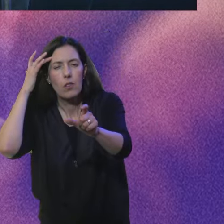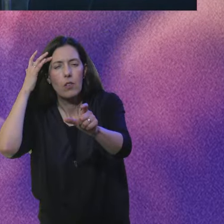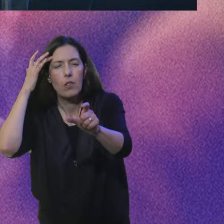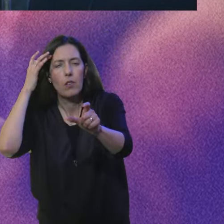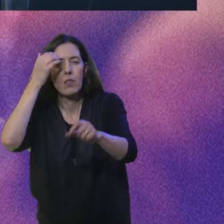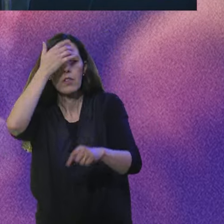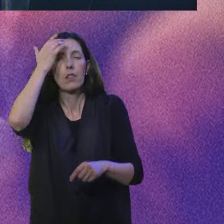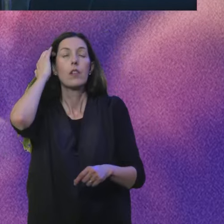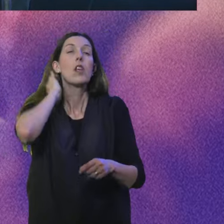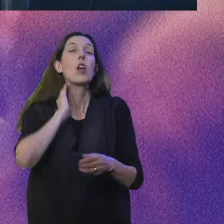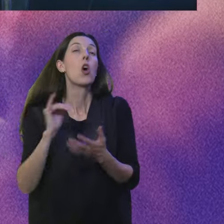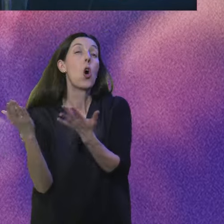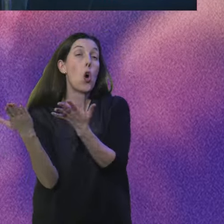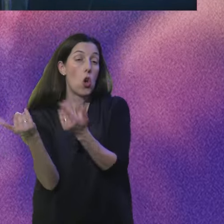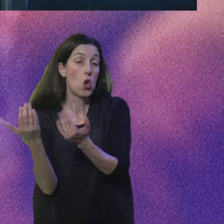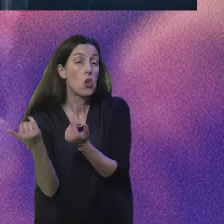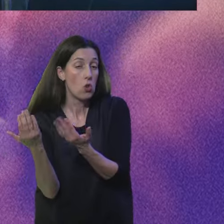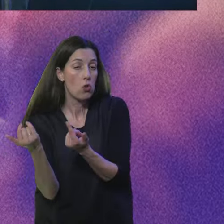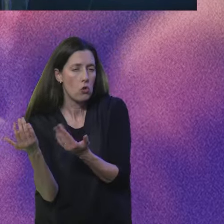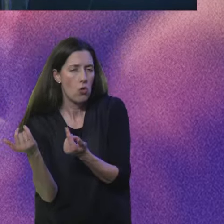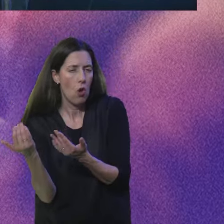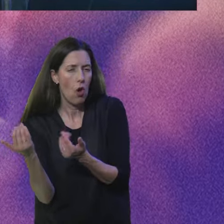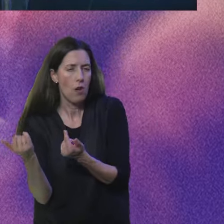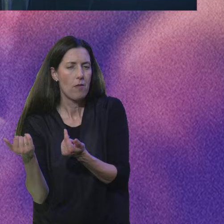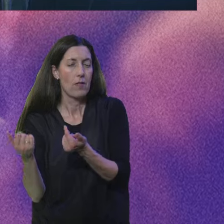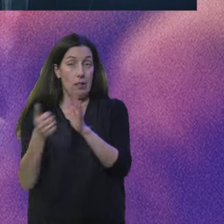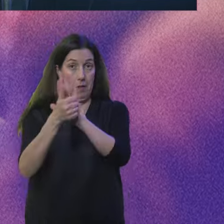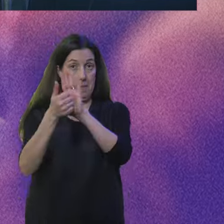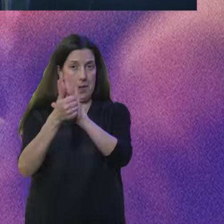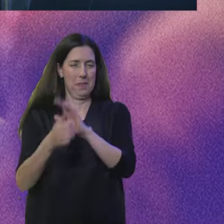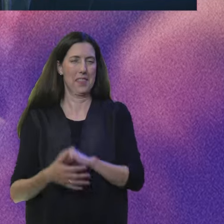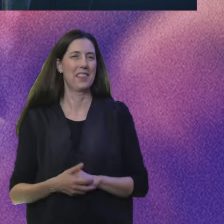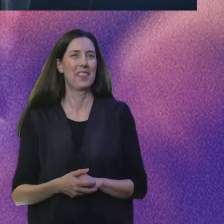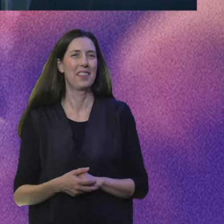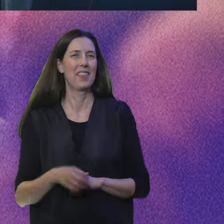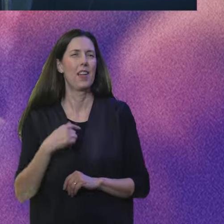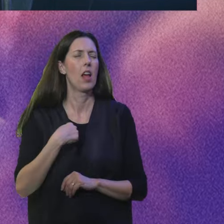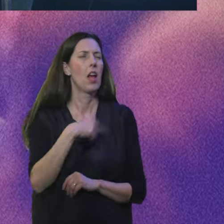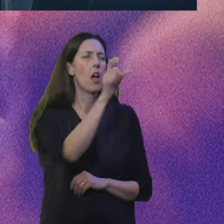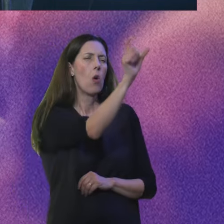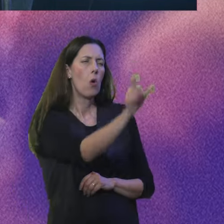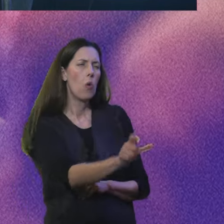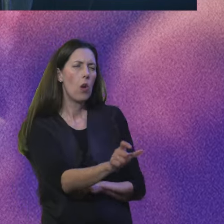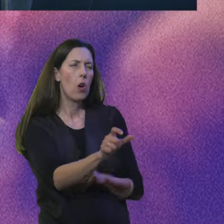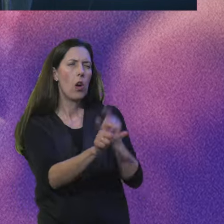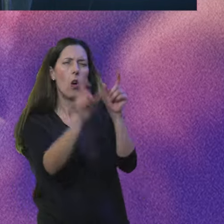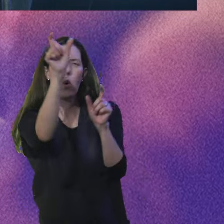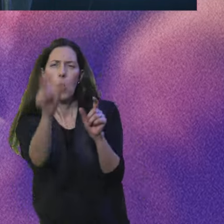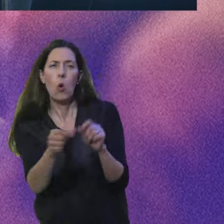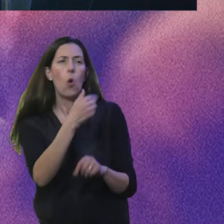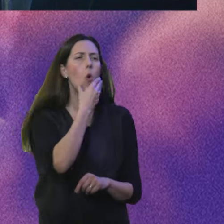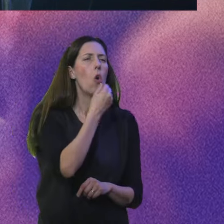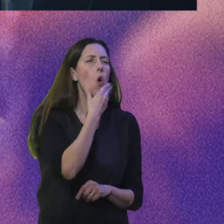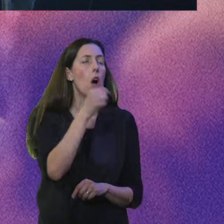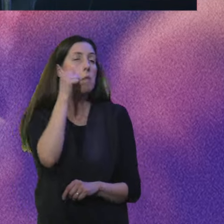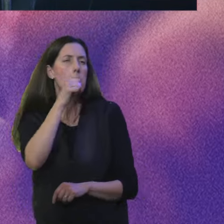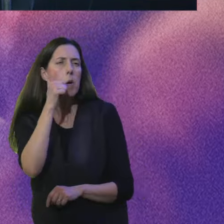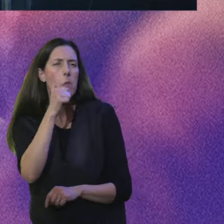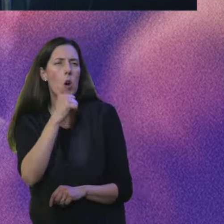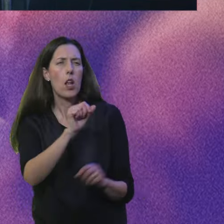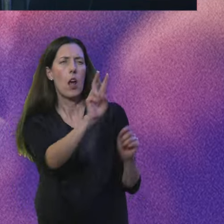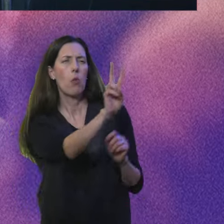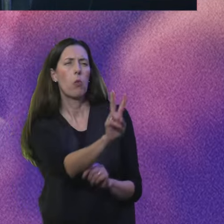no meio dos jovens da primeira igreja batista, um rapaz e uma menina sem juízo. Ele vinha